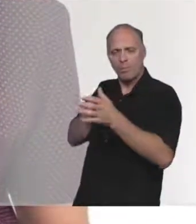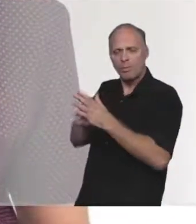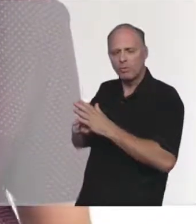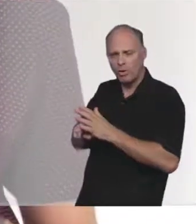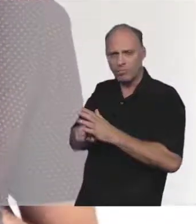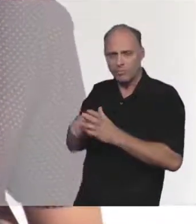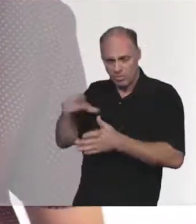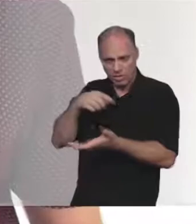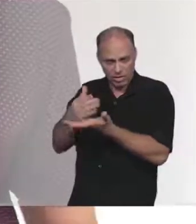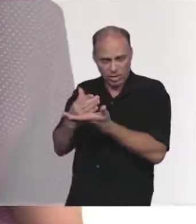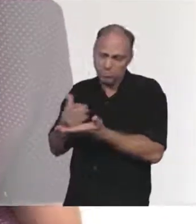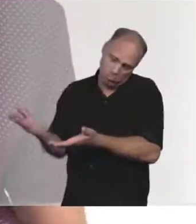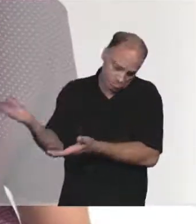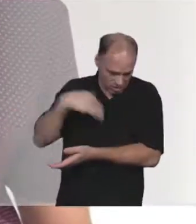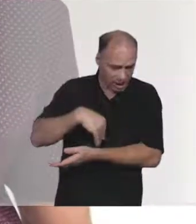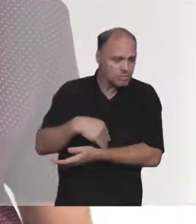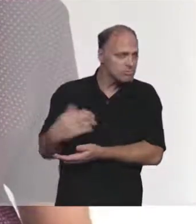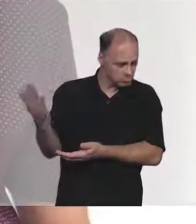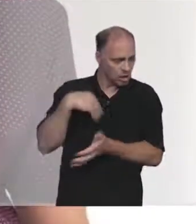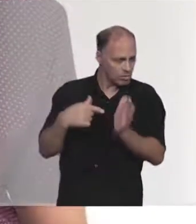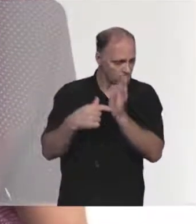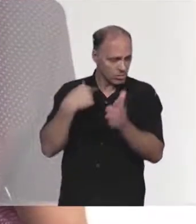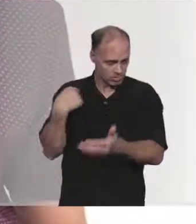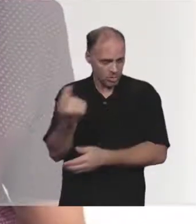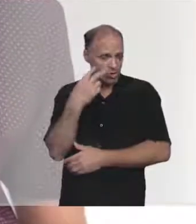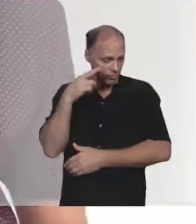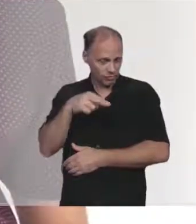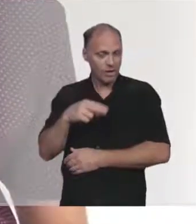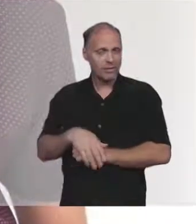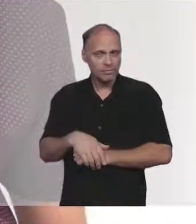perguntaram, traz esse caderno, né?